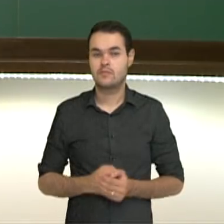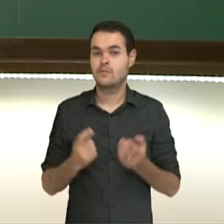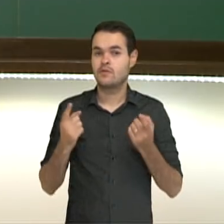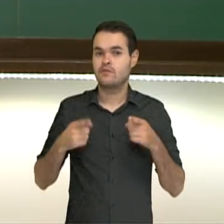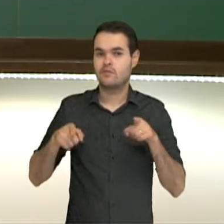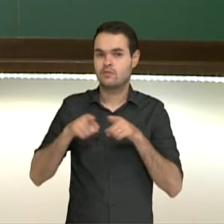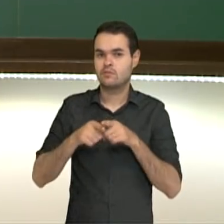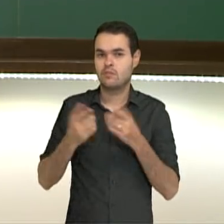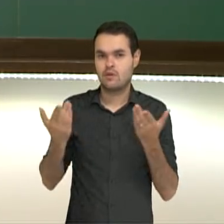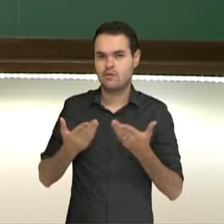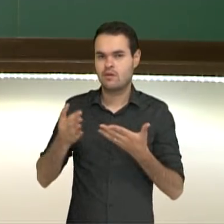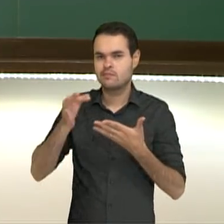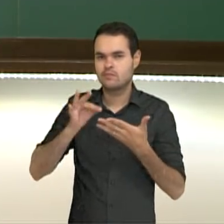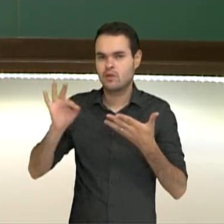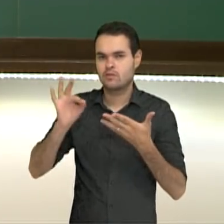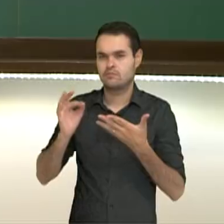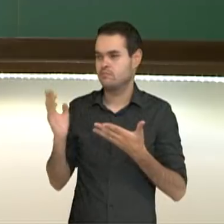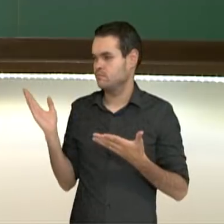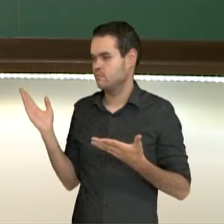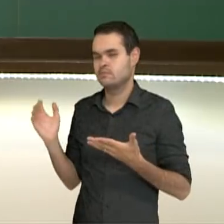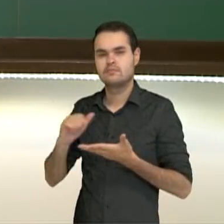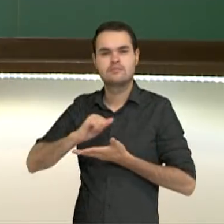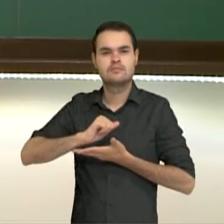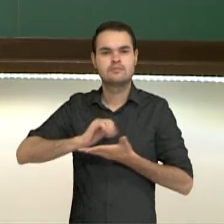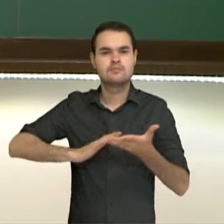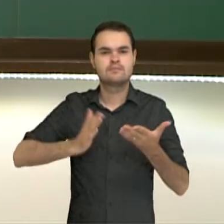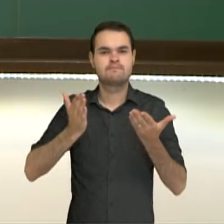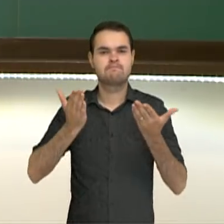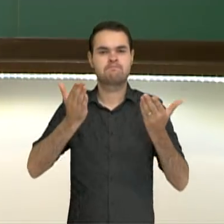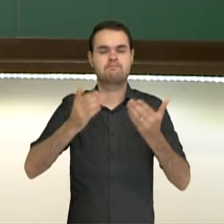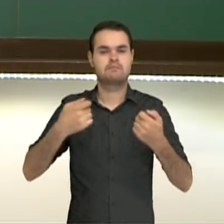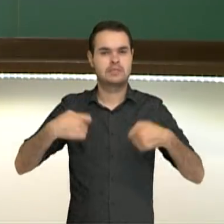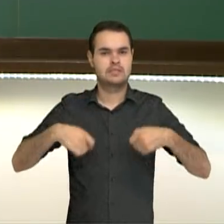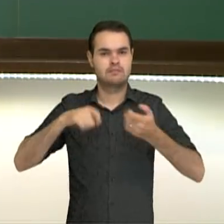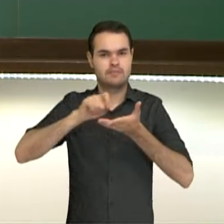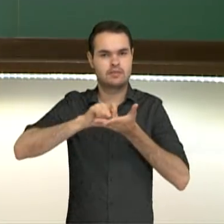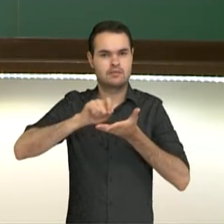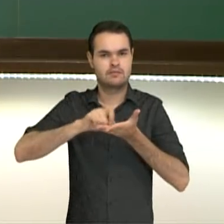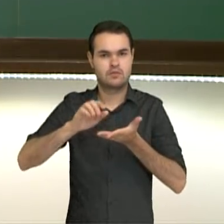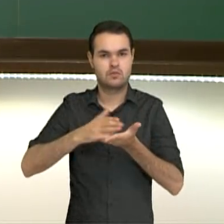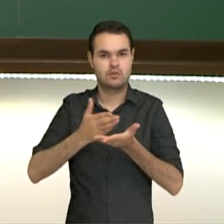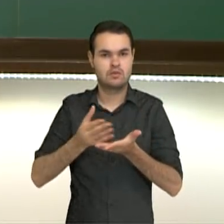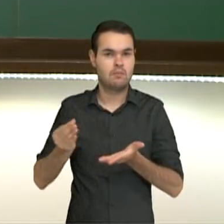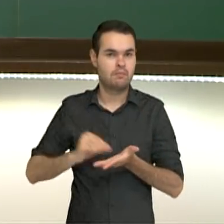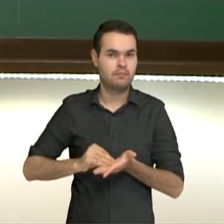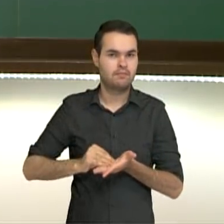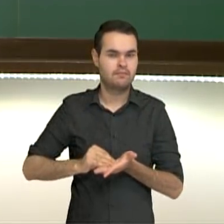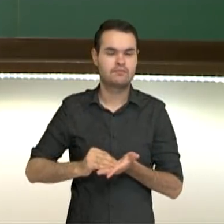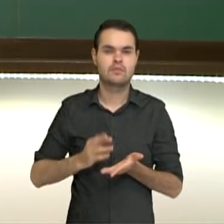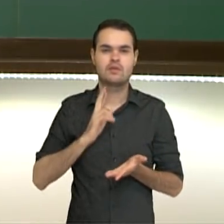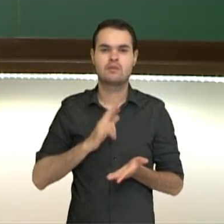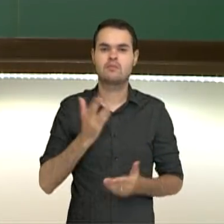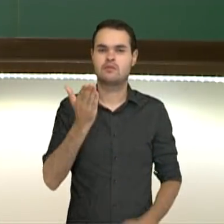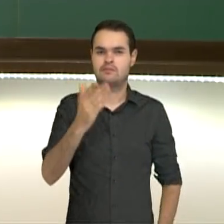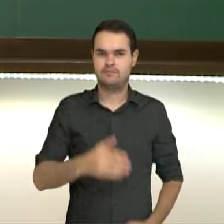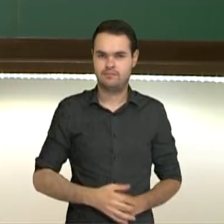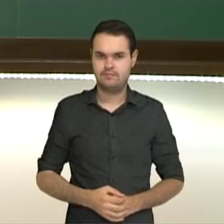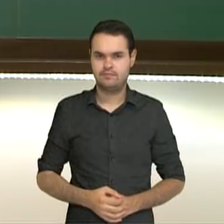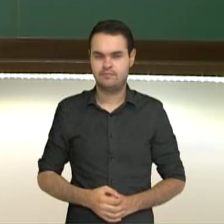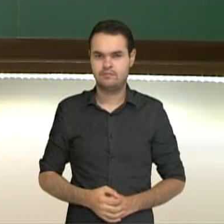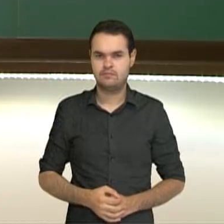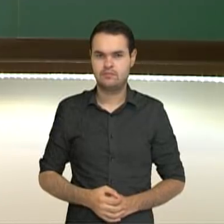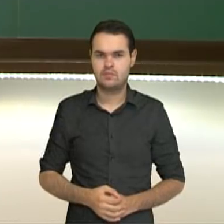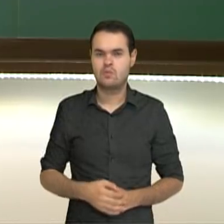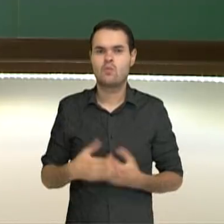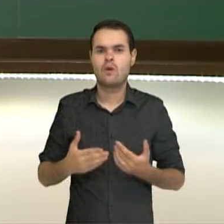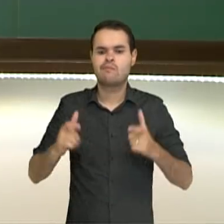Voltamos com a correção do exercício ali da atividade. Vocês tinham que escrever no caderno de vocês a resposta. Então, qual é a